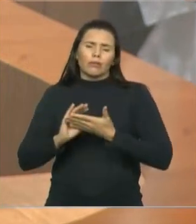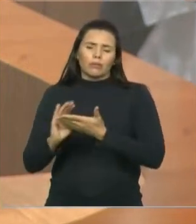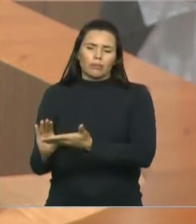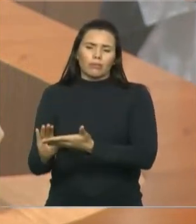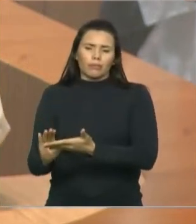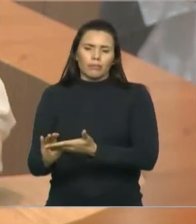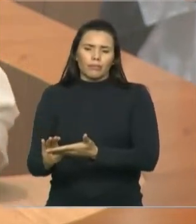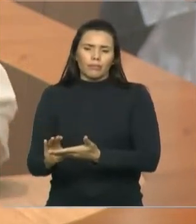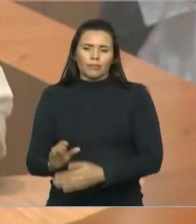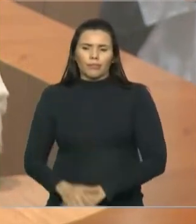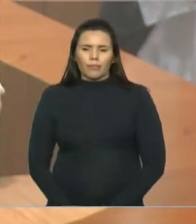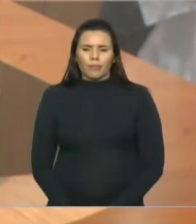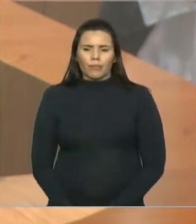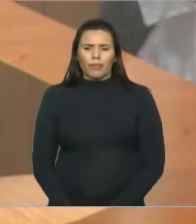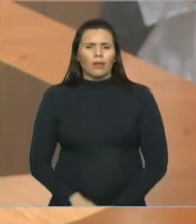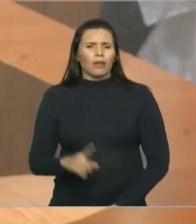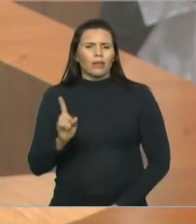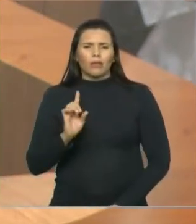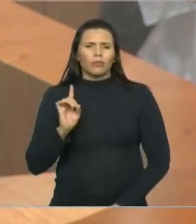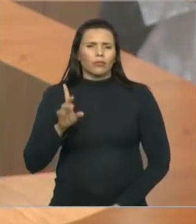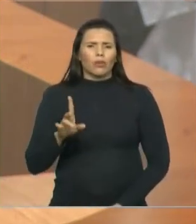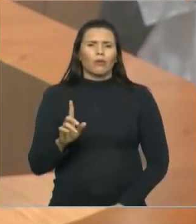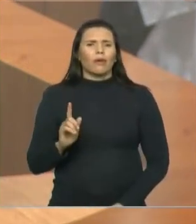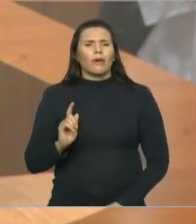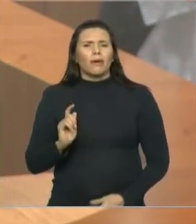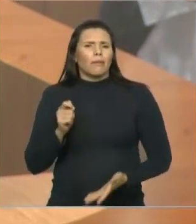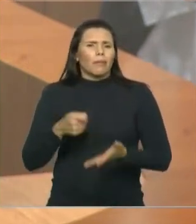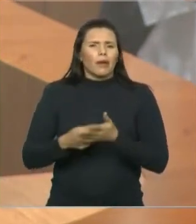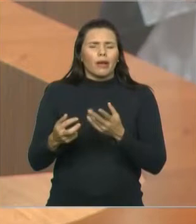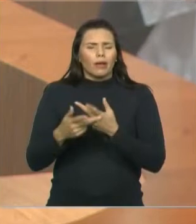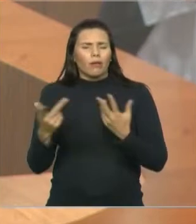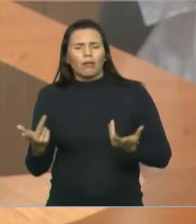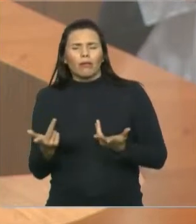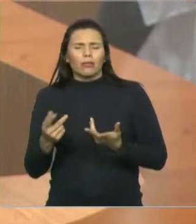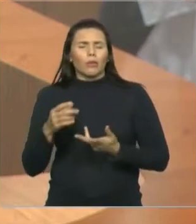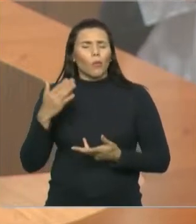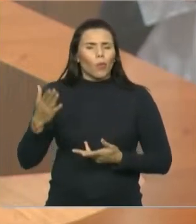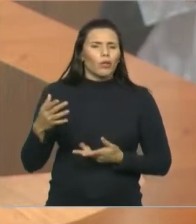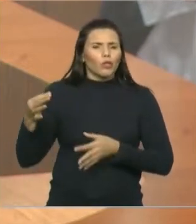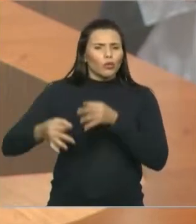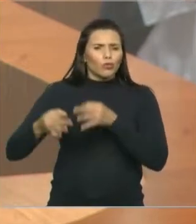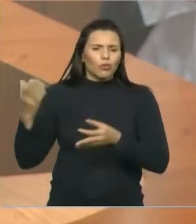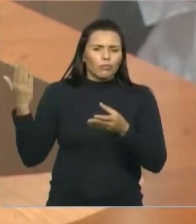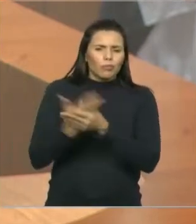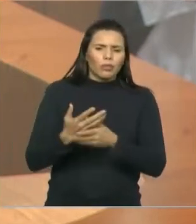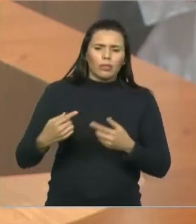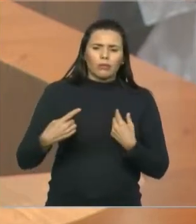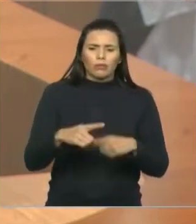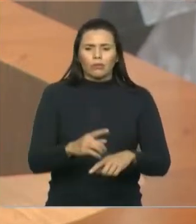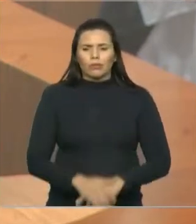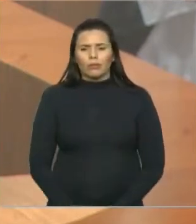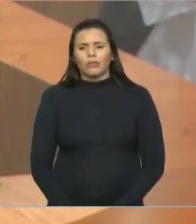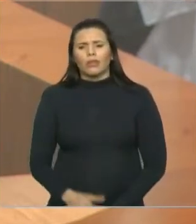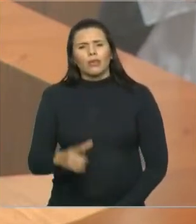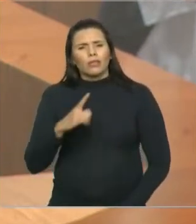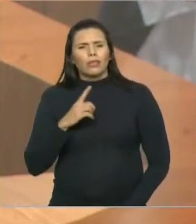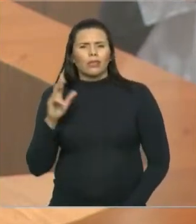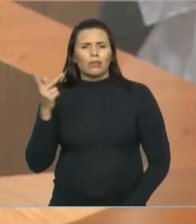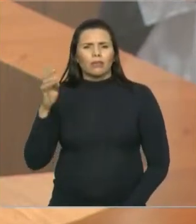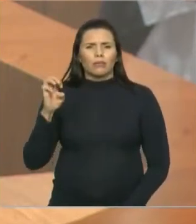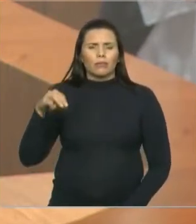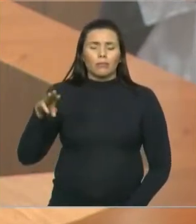porque aí vai faltar remédio para outras coisas. Tem a questão dos medicamentos excepcionais, tem a questão do Hemomar, tem a questão...